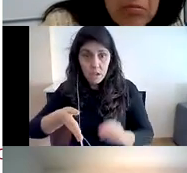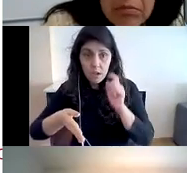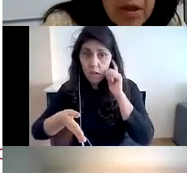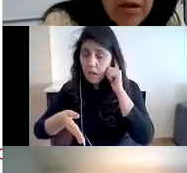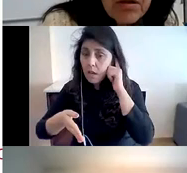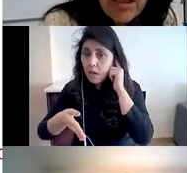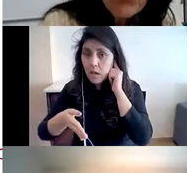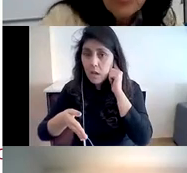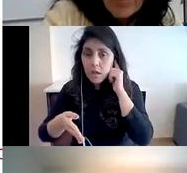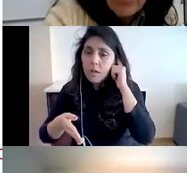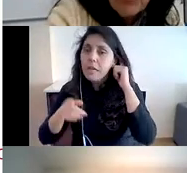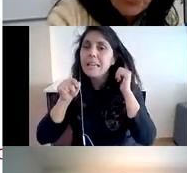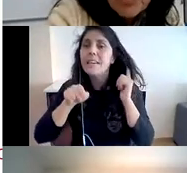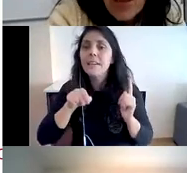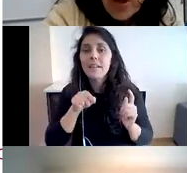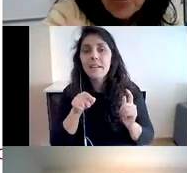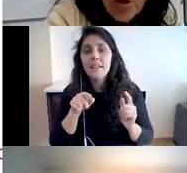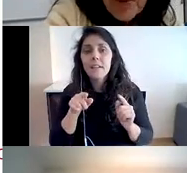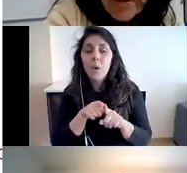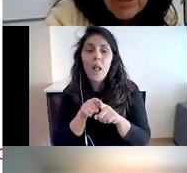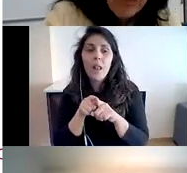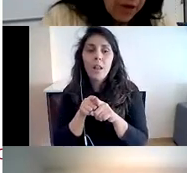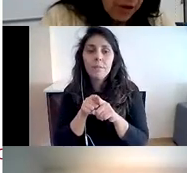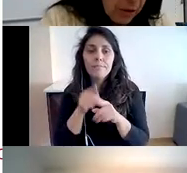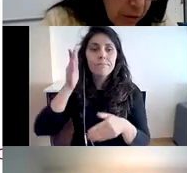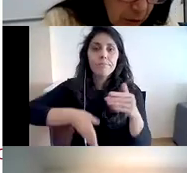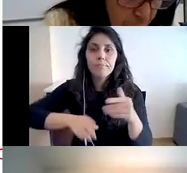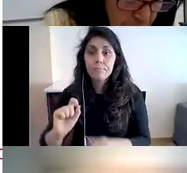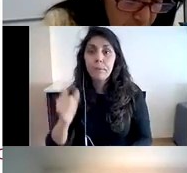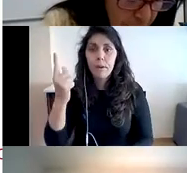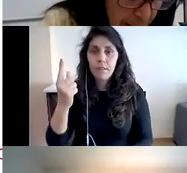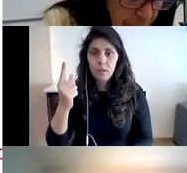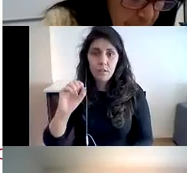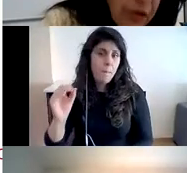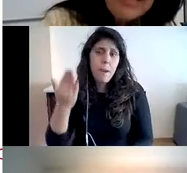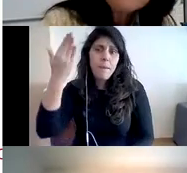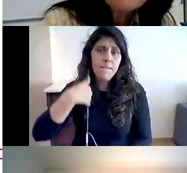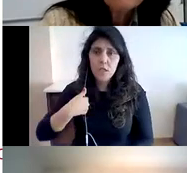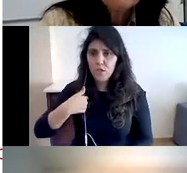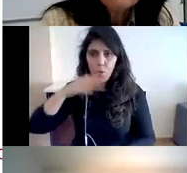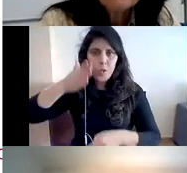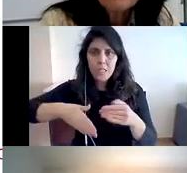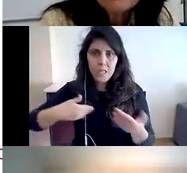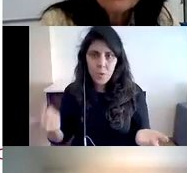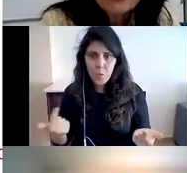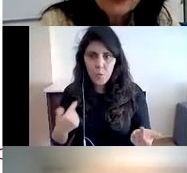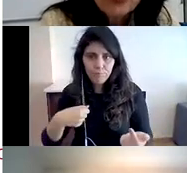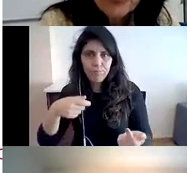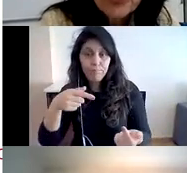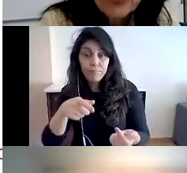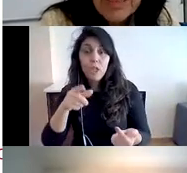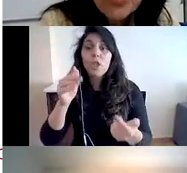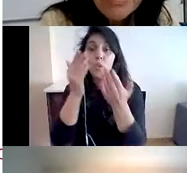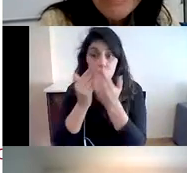uma, digamos, é uma expressão, aconteceu pela primeira vez comigo, de terem sido os estudantes dos